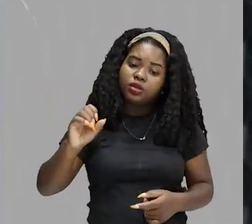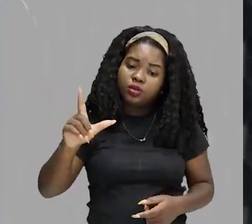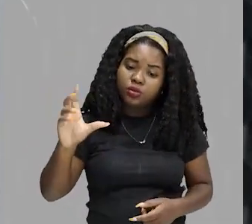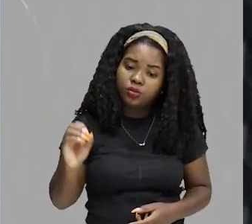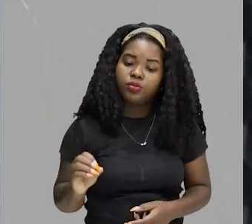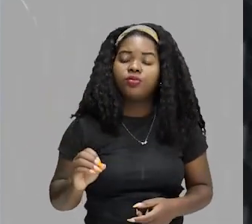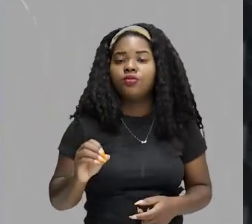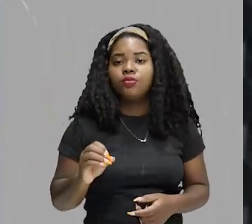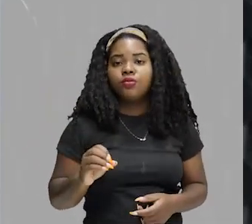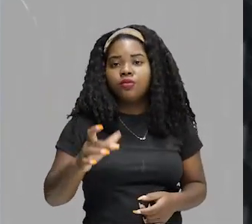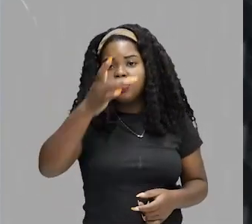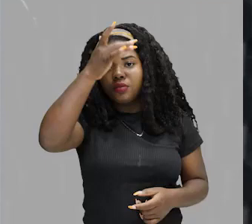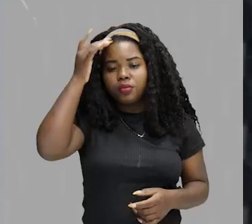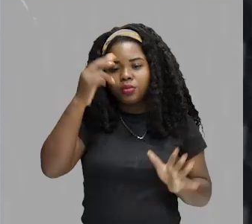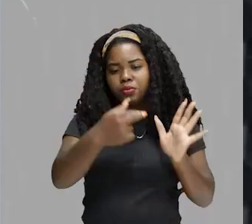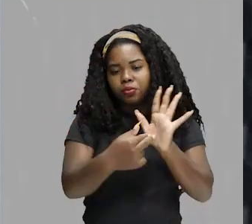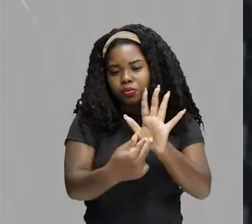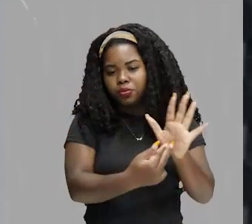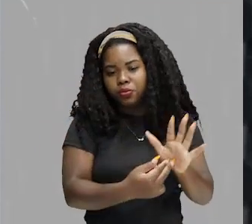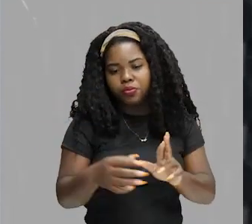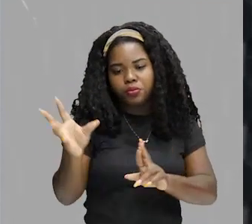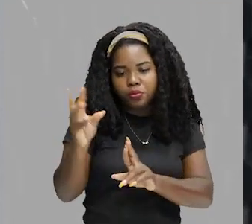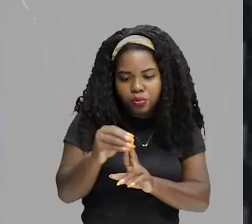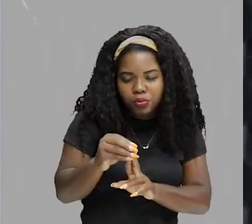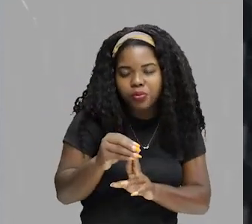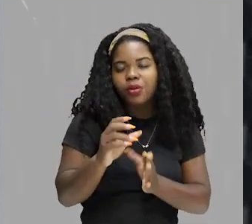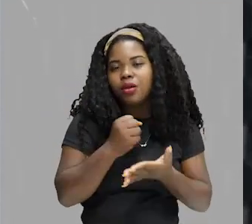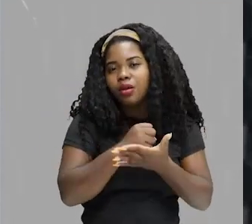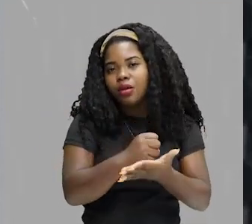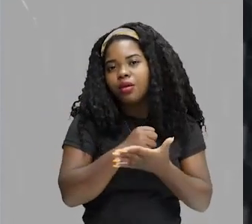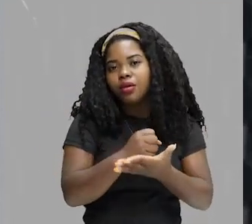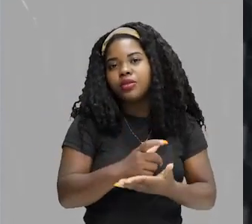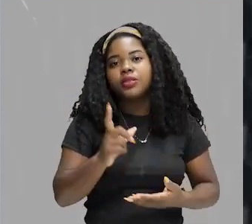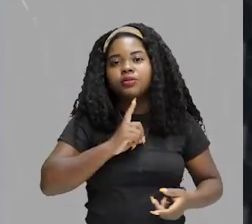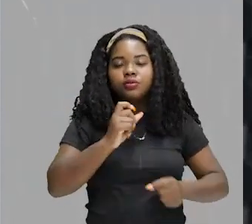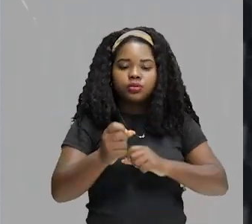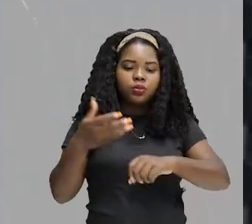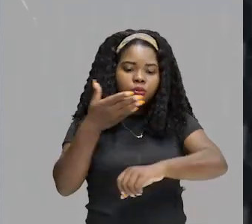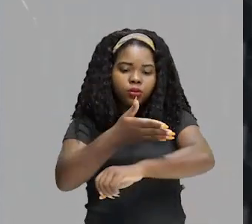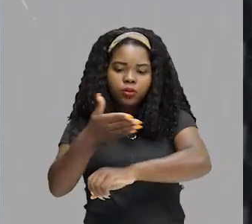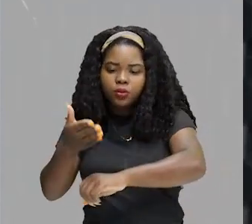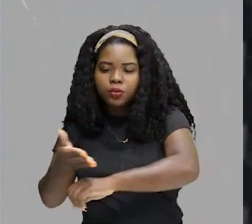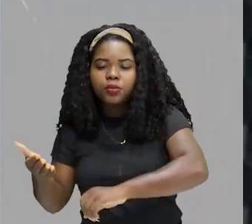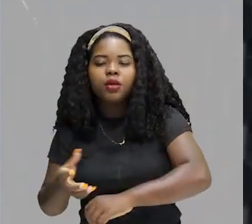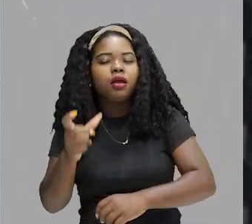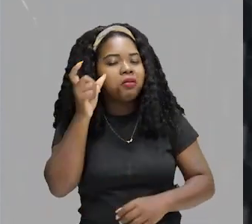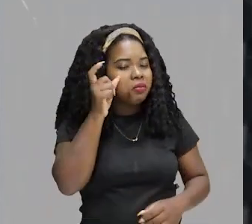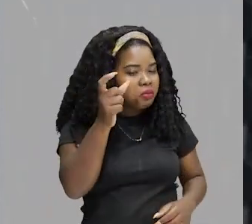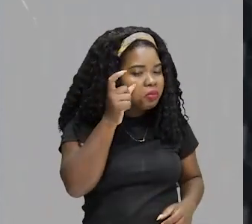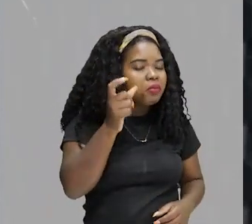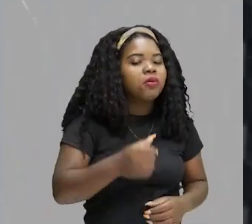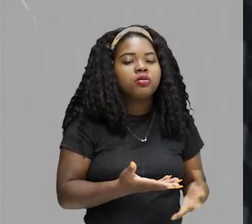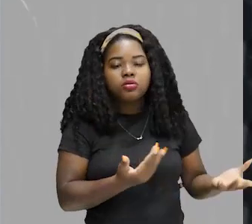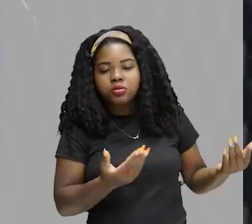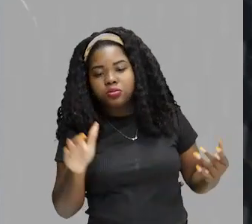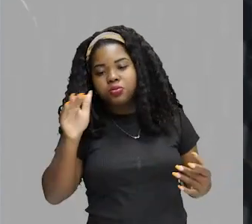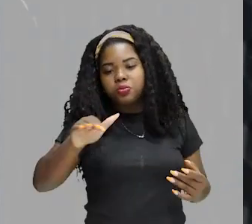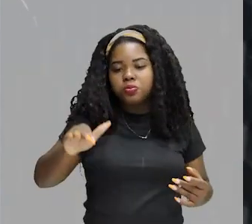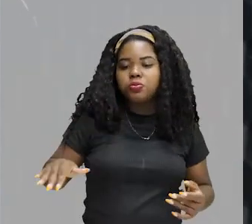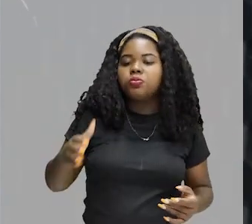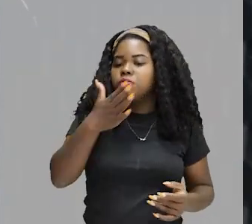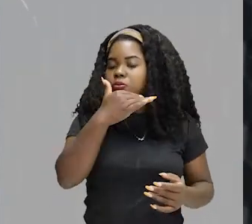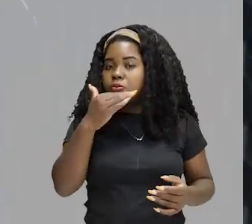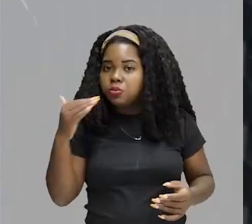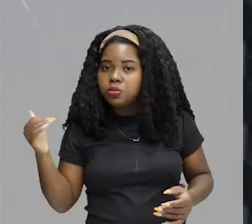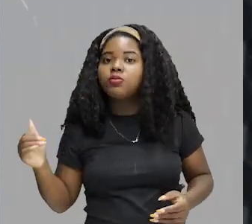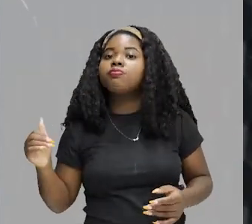tem uma pessoa de referência. Então vai causar o quê? Participação, interesse dos jovens, das crianças, dos adolescentes.